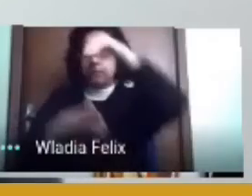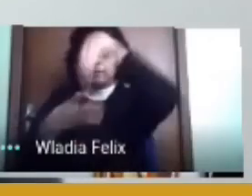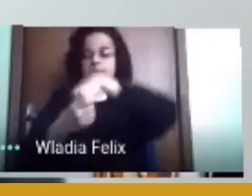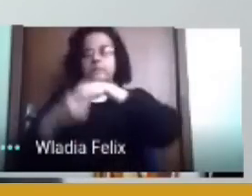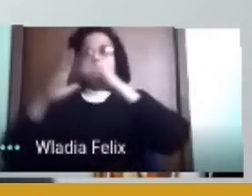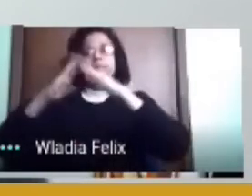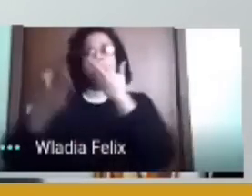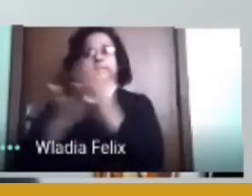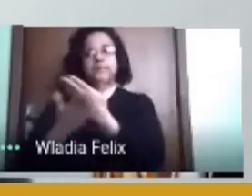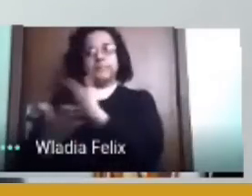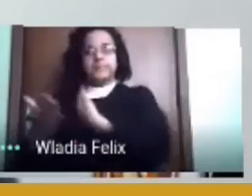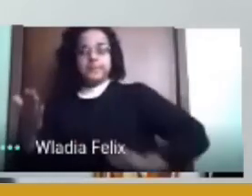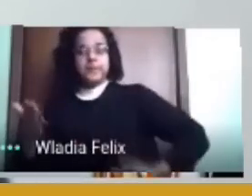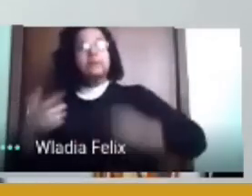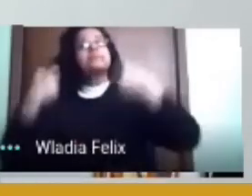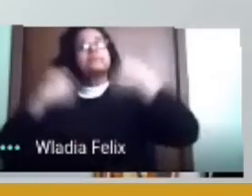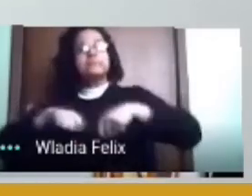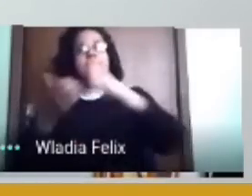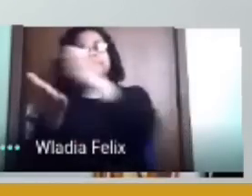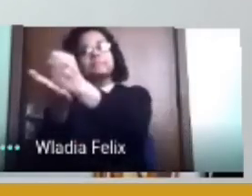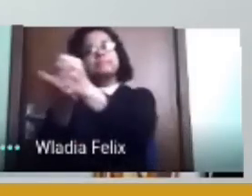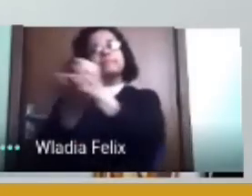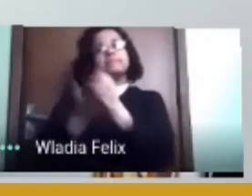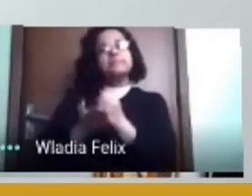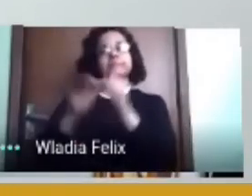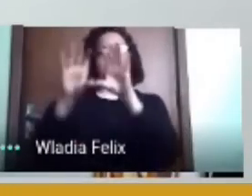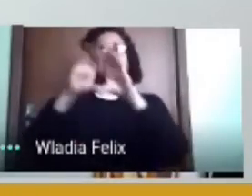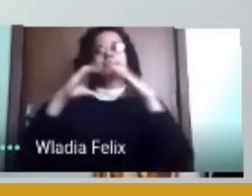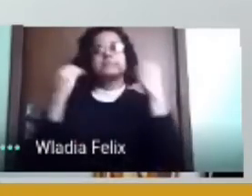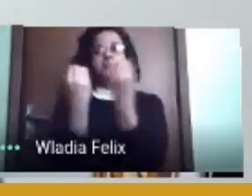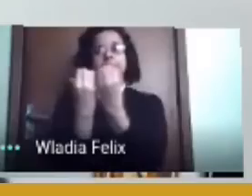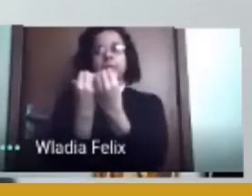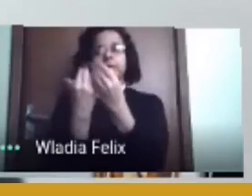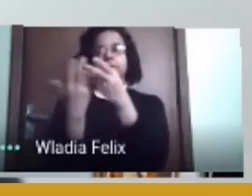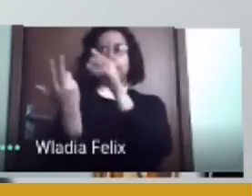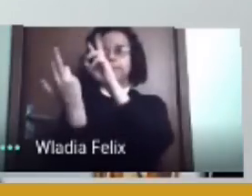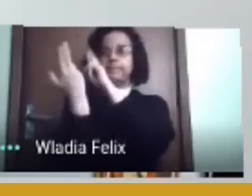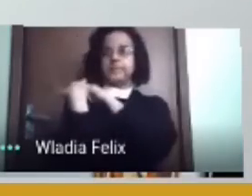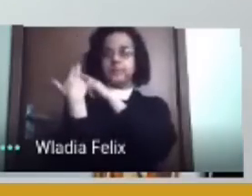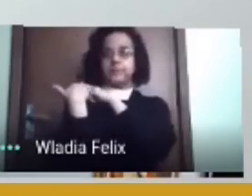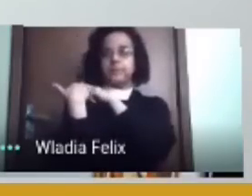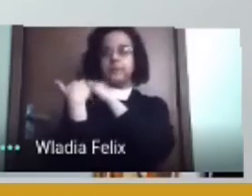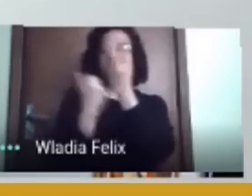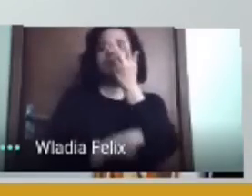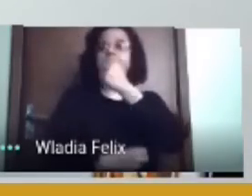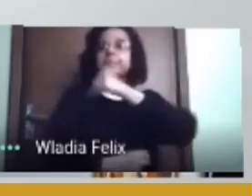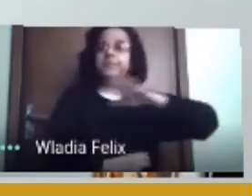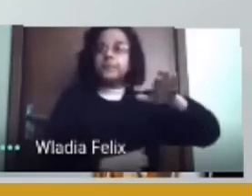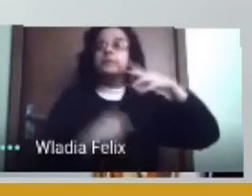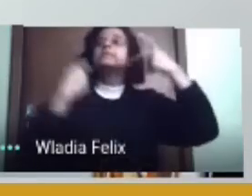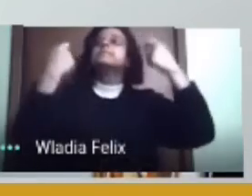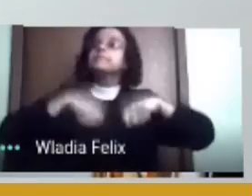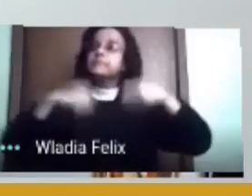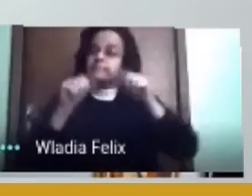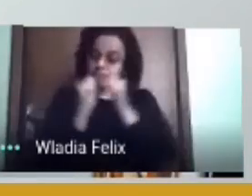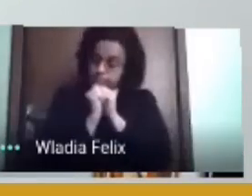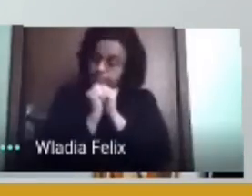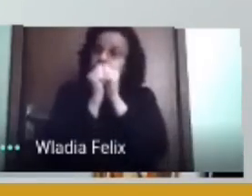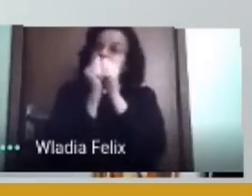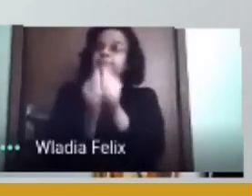Os responsáveis e as responsáveis pelas crianças precisam estar ao nosso lado, de professores e